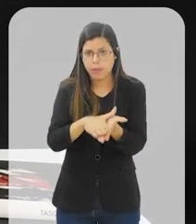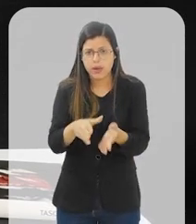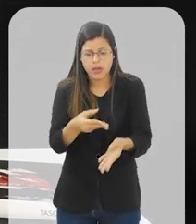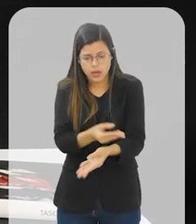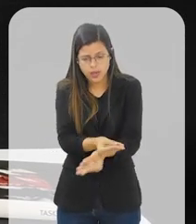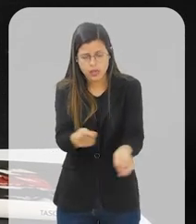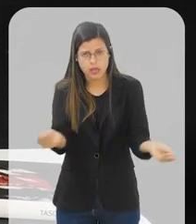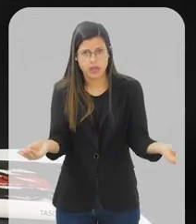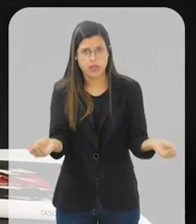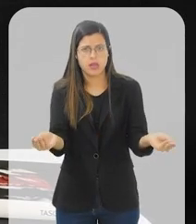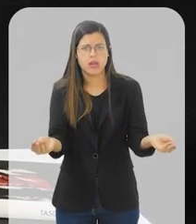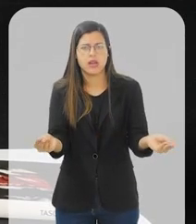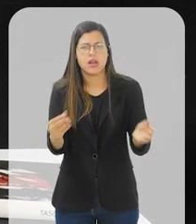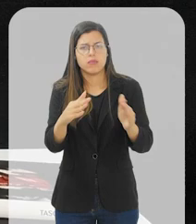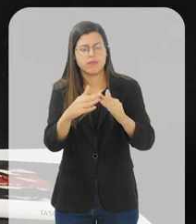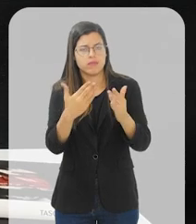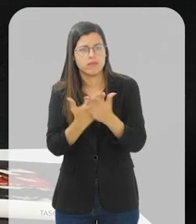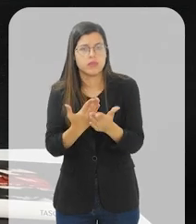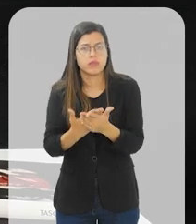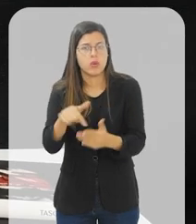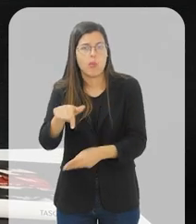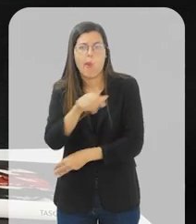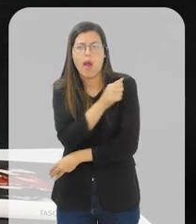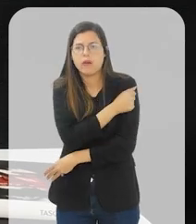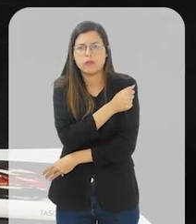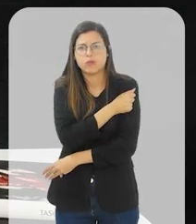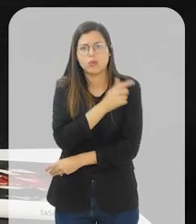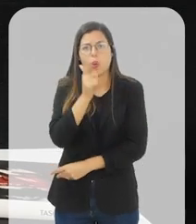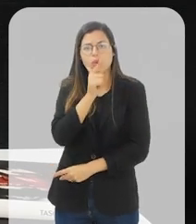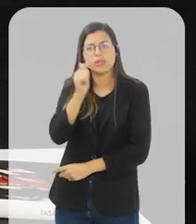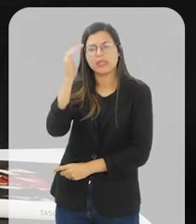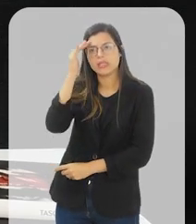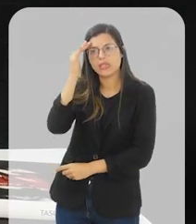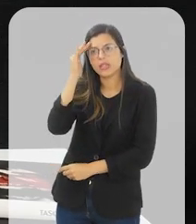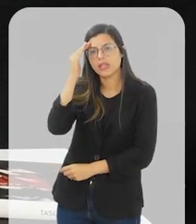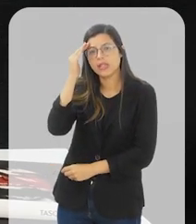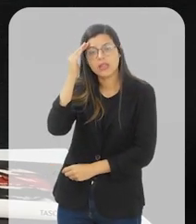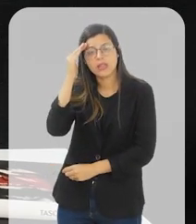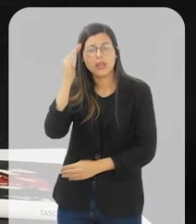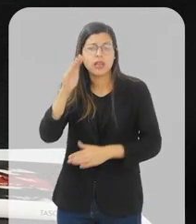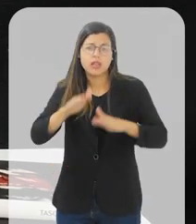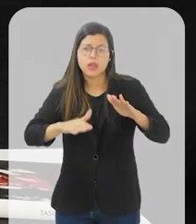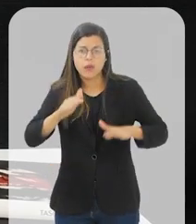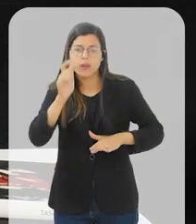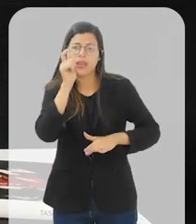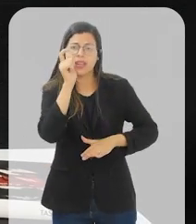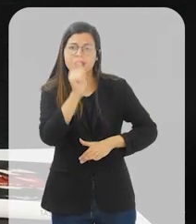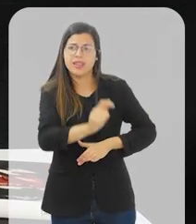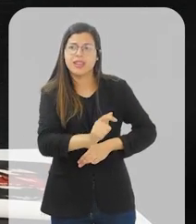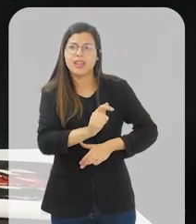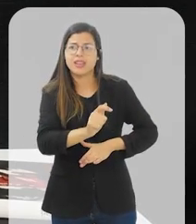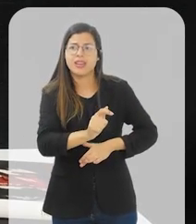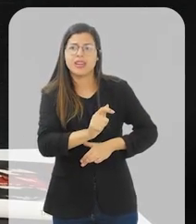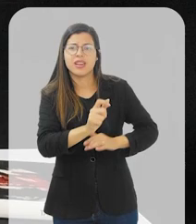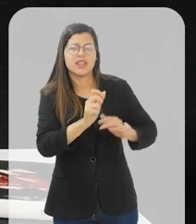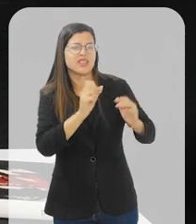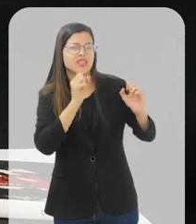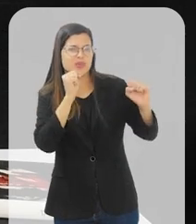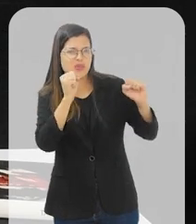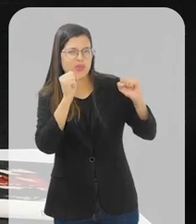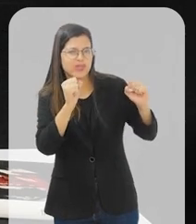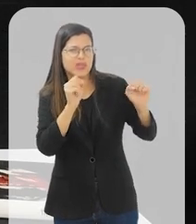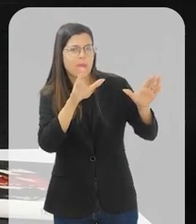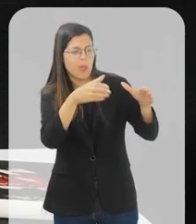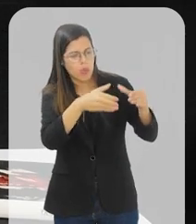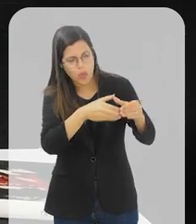enredos e entregar nas escolas, né, para que o aluno entenda através daquilo ali. E talvez ali ele se interesse em torcer para uma